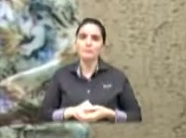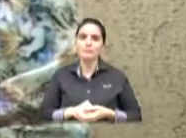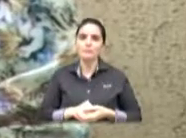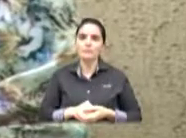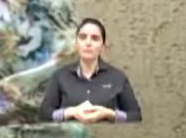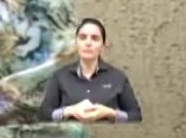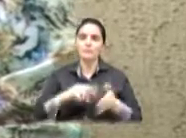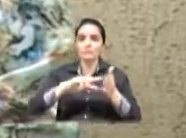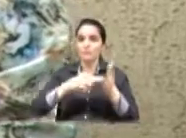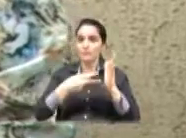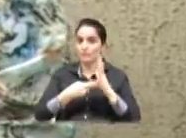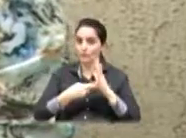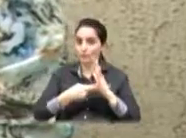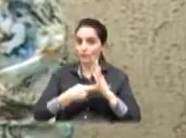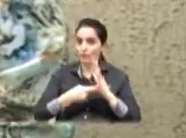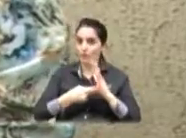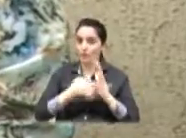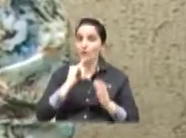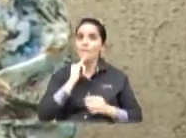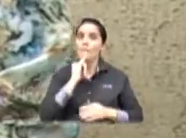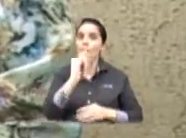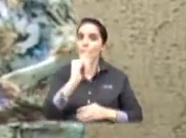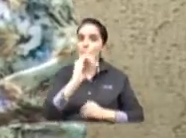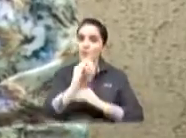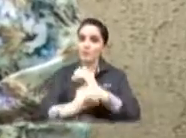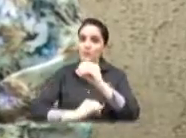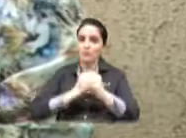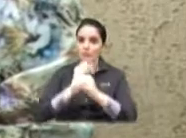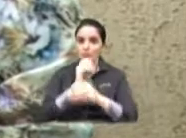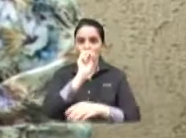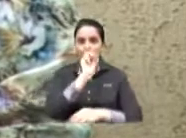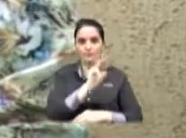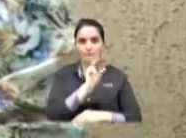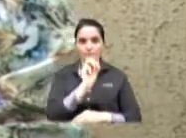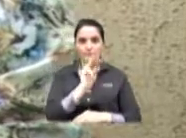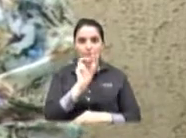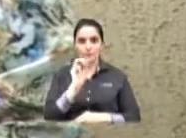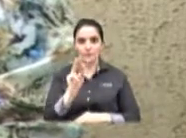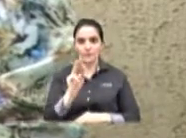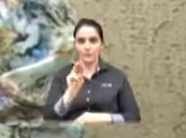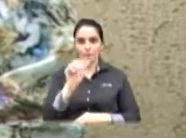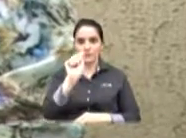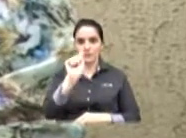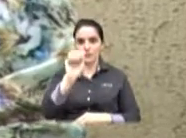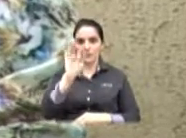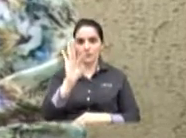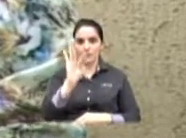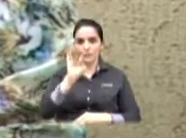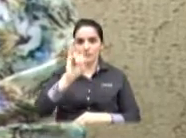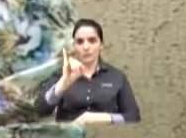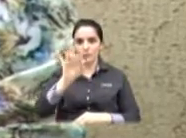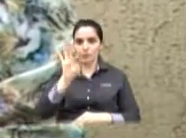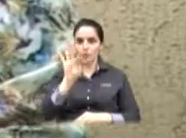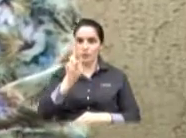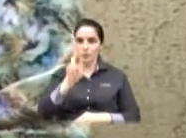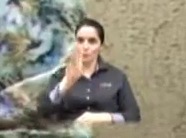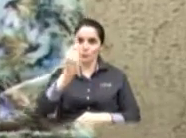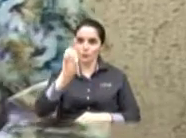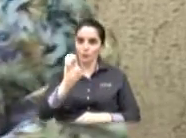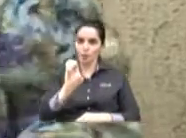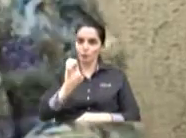informativo online foi criado o nome é www atitude limeira ponto com.br